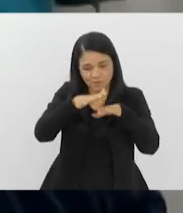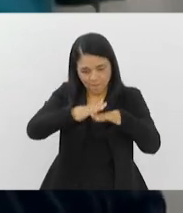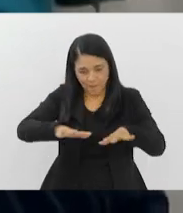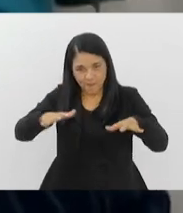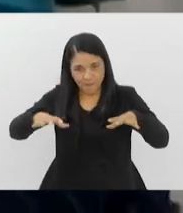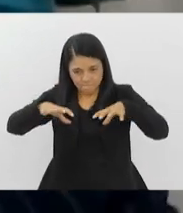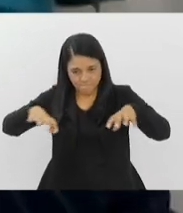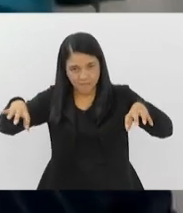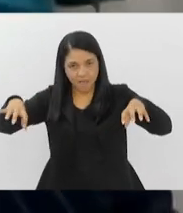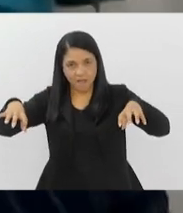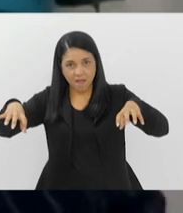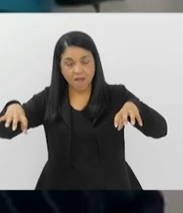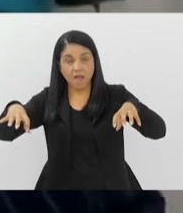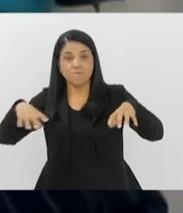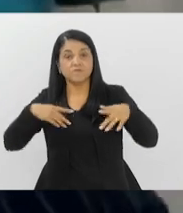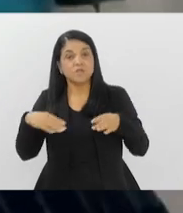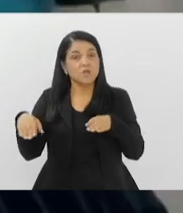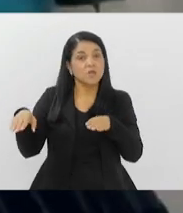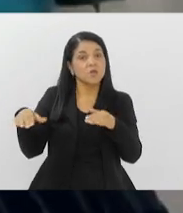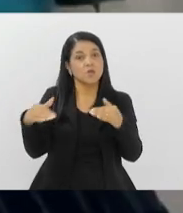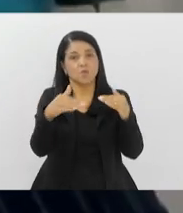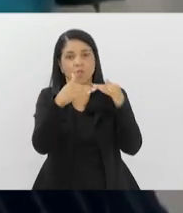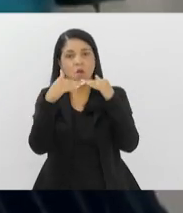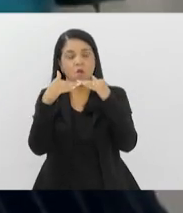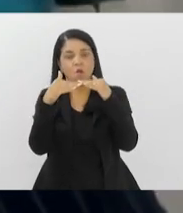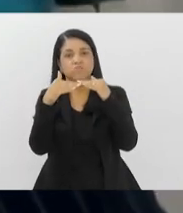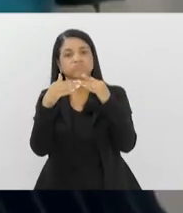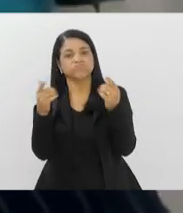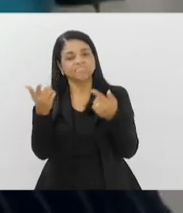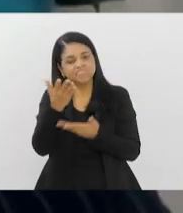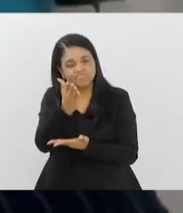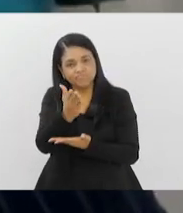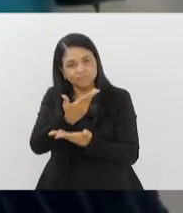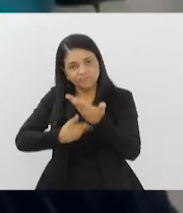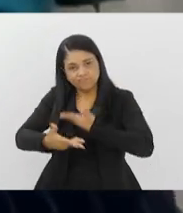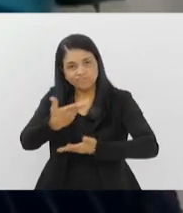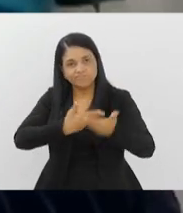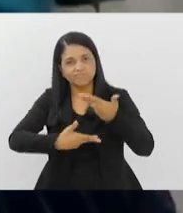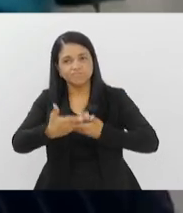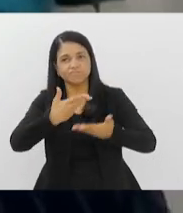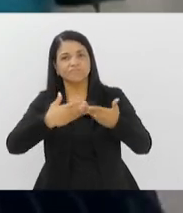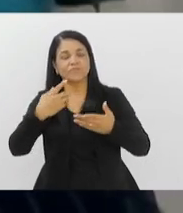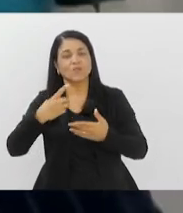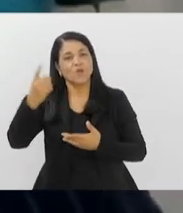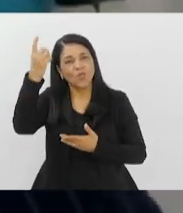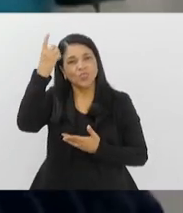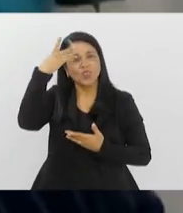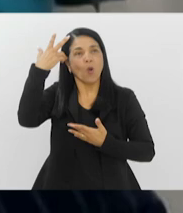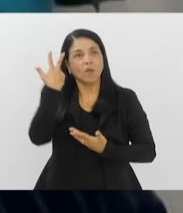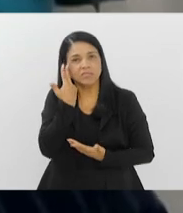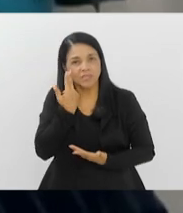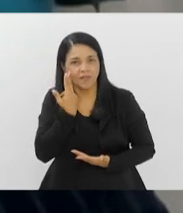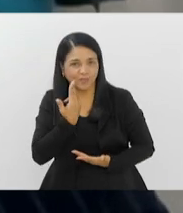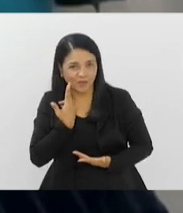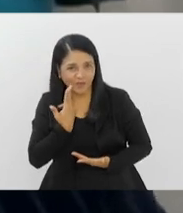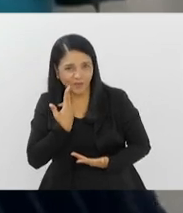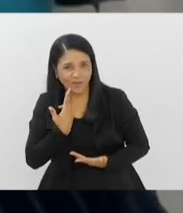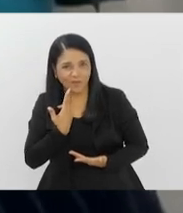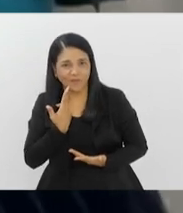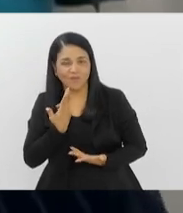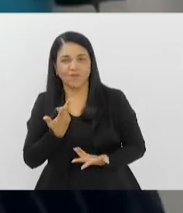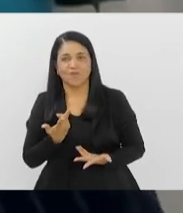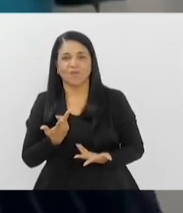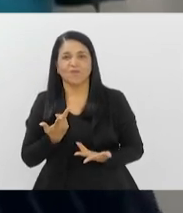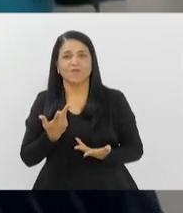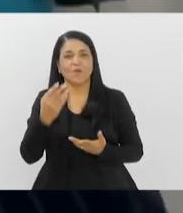que também de igual forma podemos partilhar do mesmo dom natural, ou seja, de igual forma